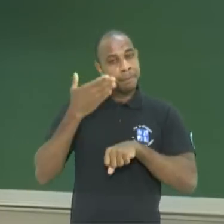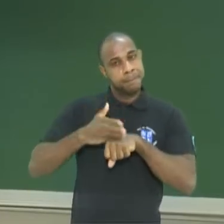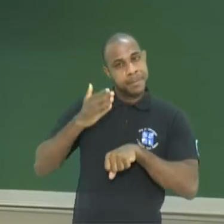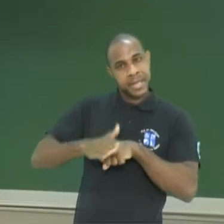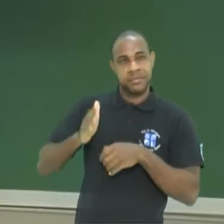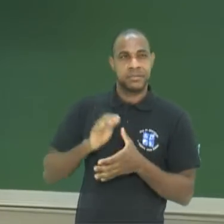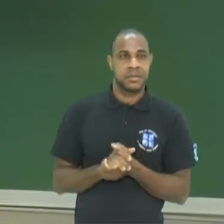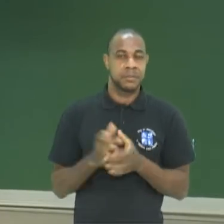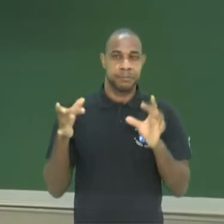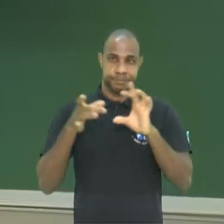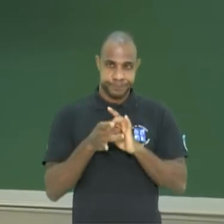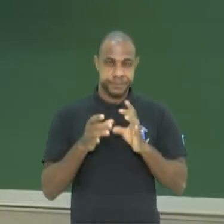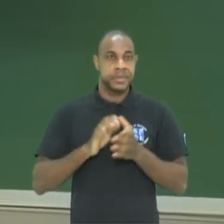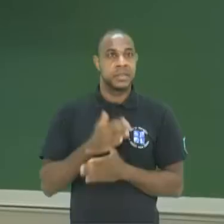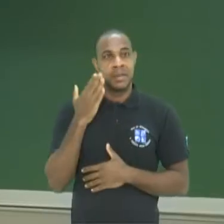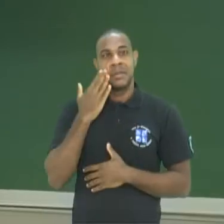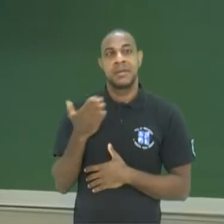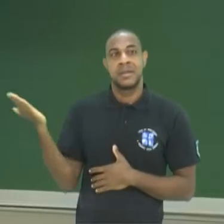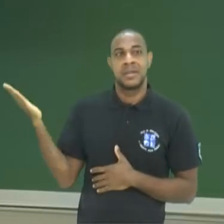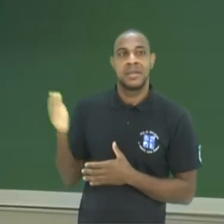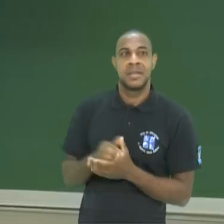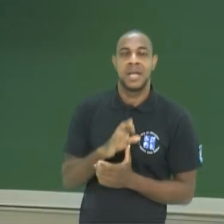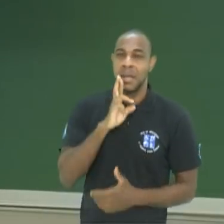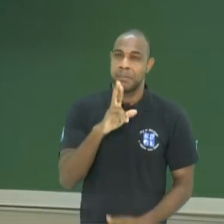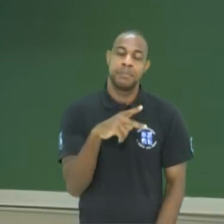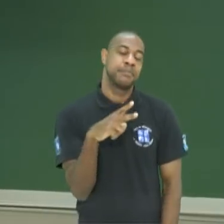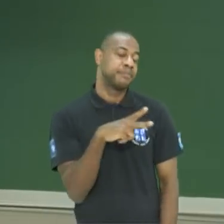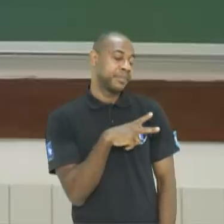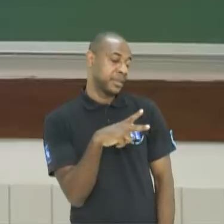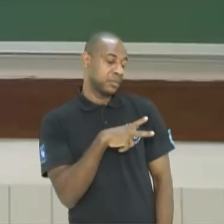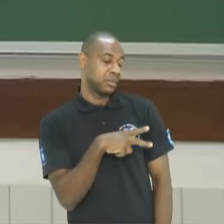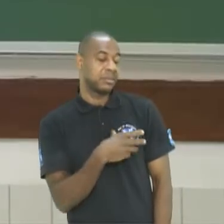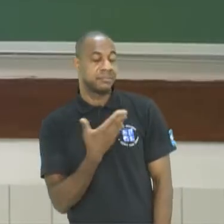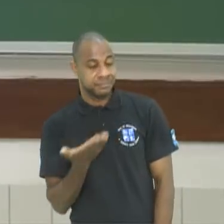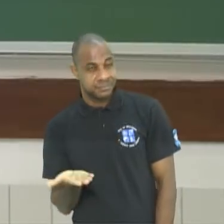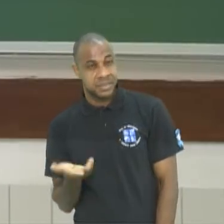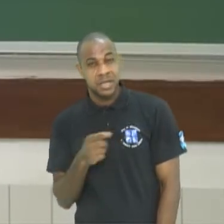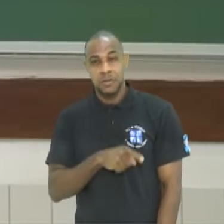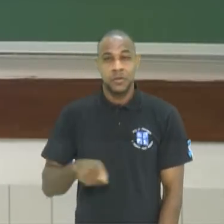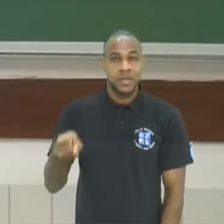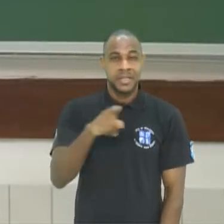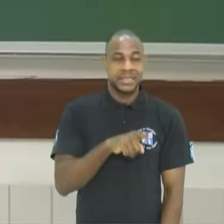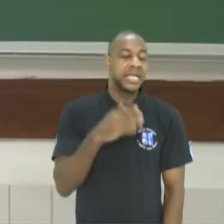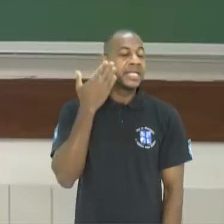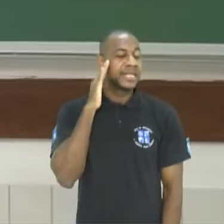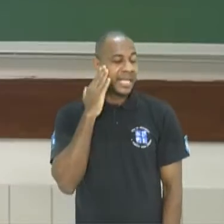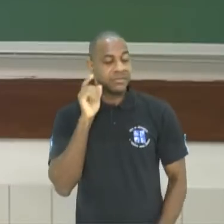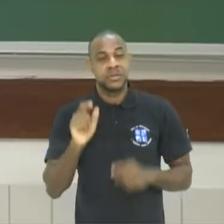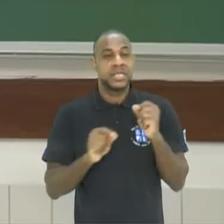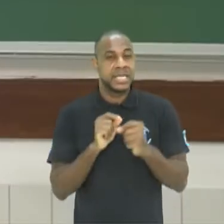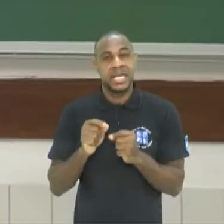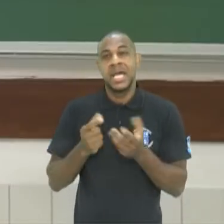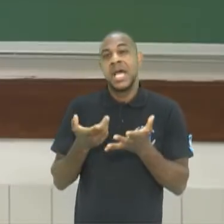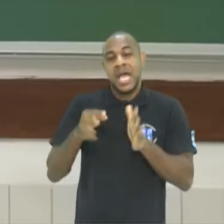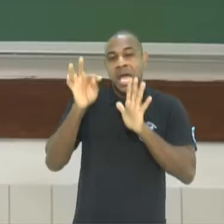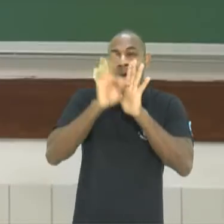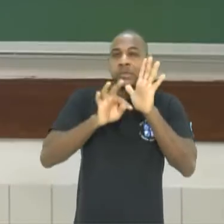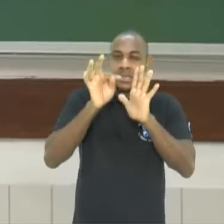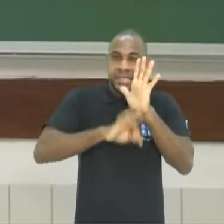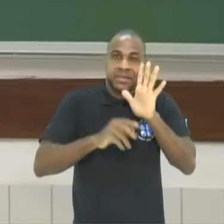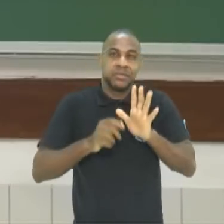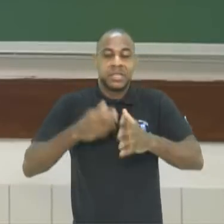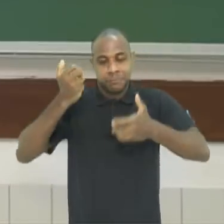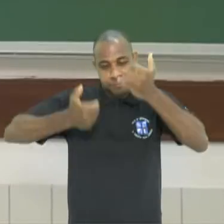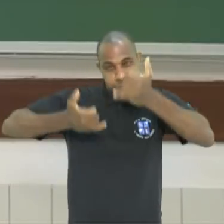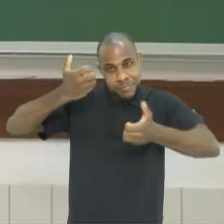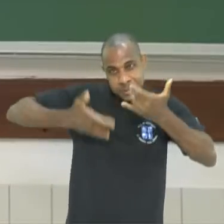prática. Coloquei para vocês que é uma resposta pessoal, é aquilo que você entende como texto dissertativo